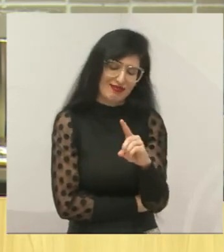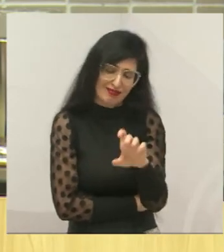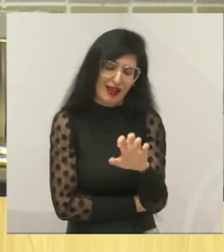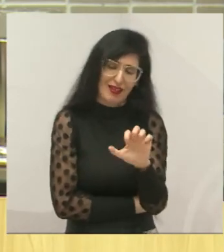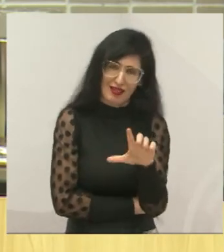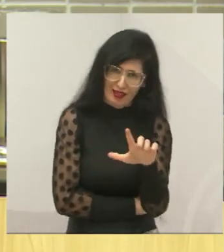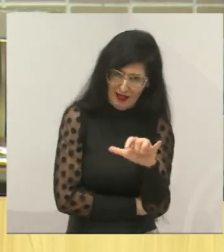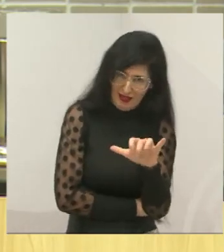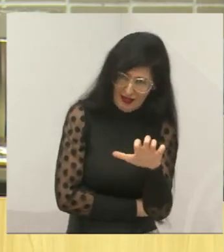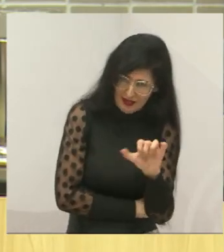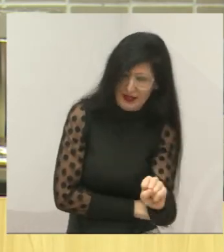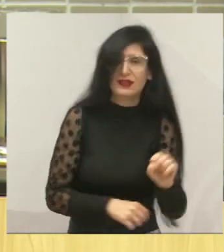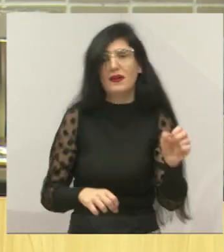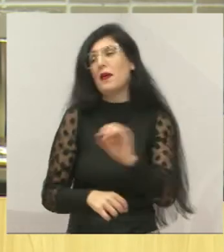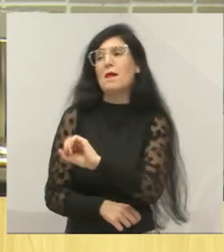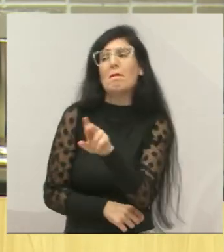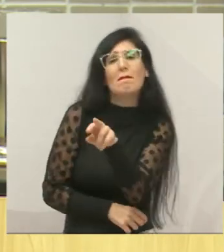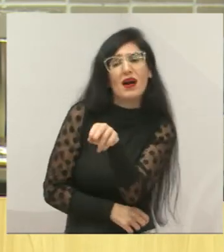Ponciano.